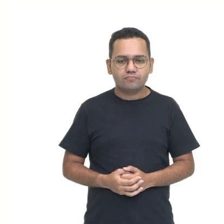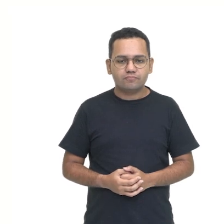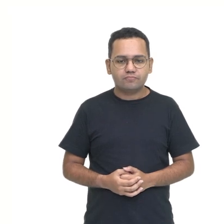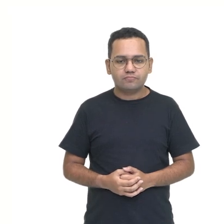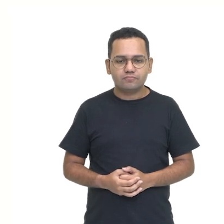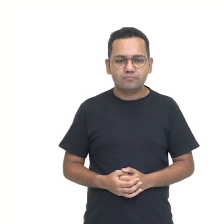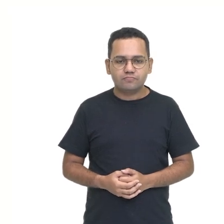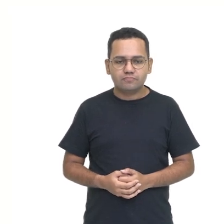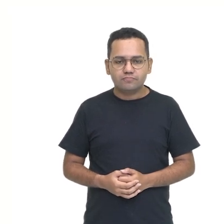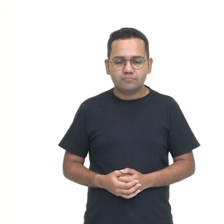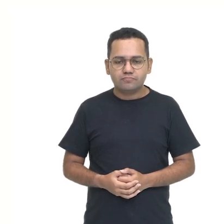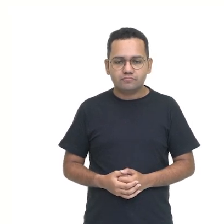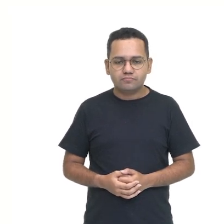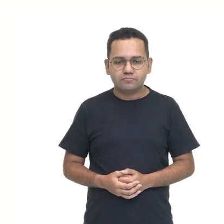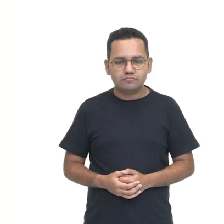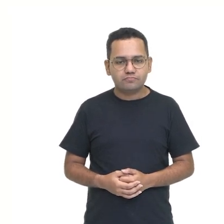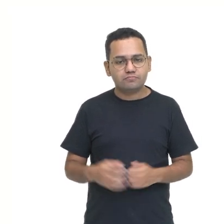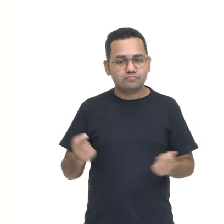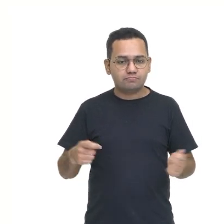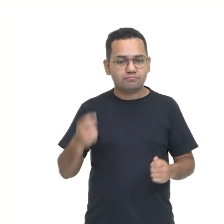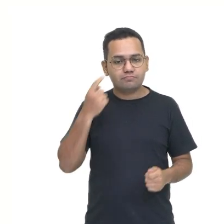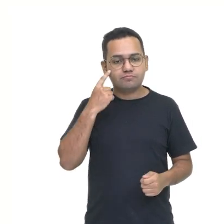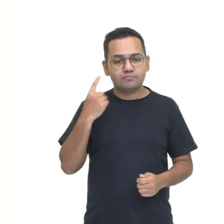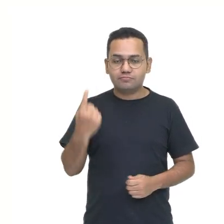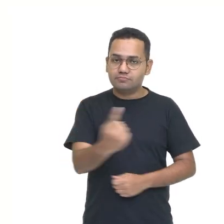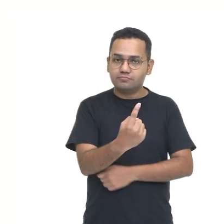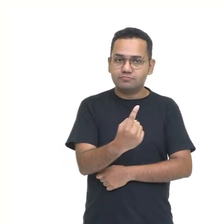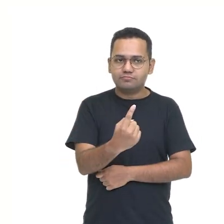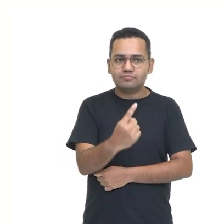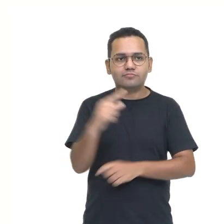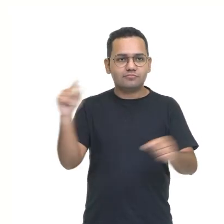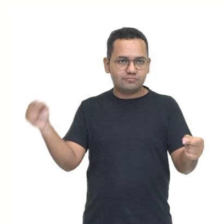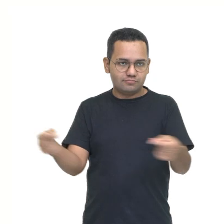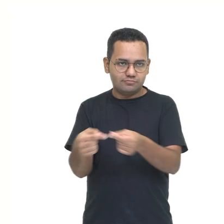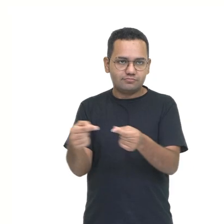1, 2. Todas as 6 opções, ó. Tá aqui, ó.